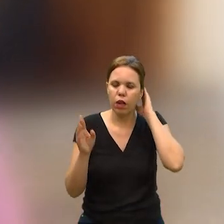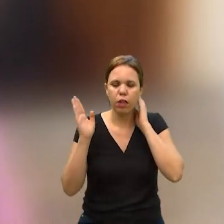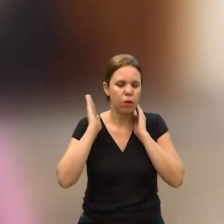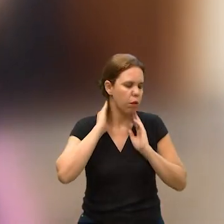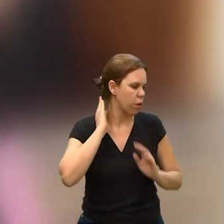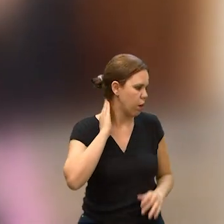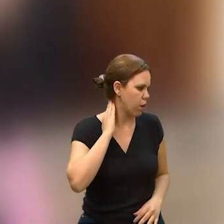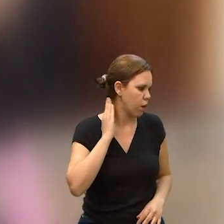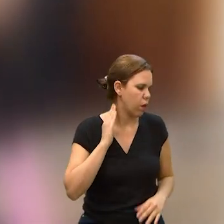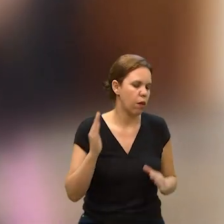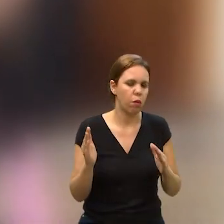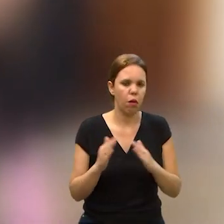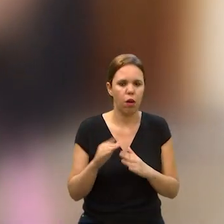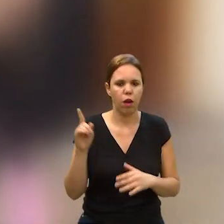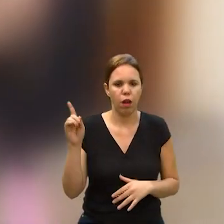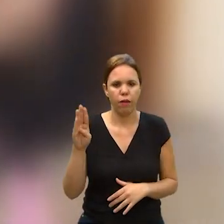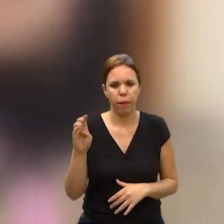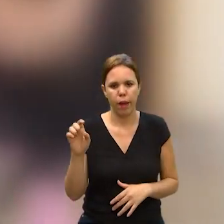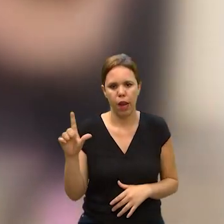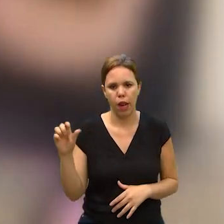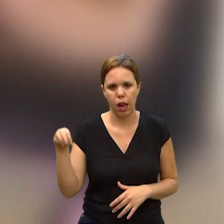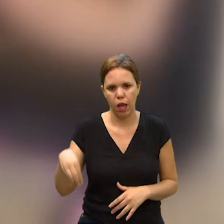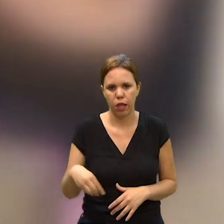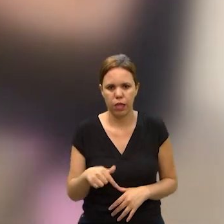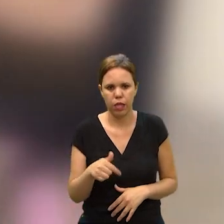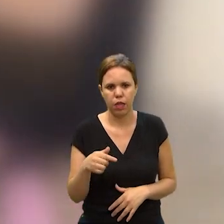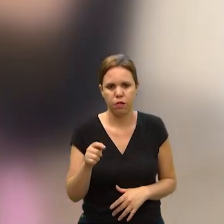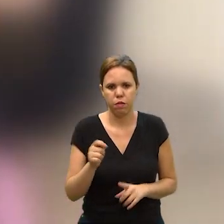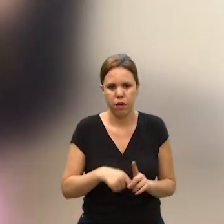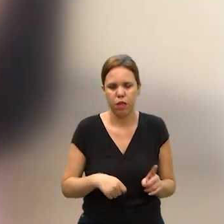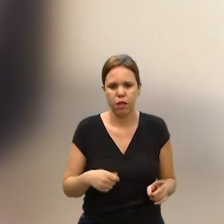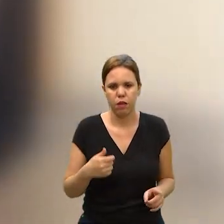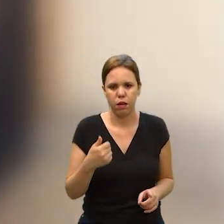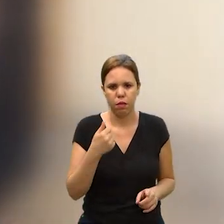Belém, na época nós morávamos no Pará, e elas com